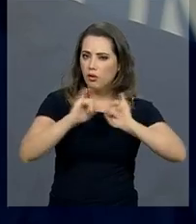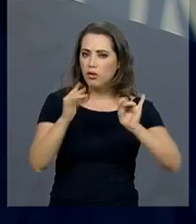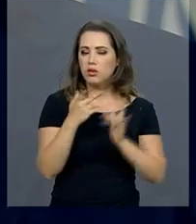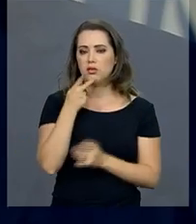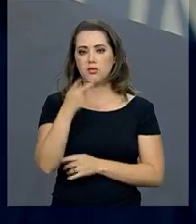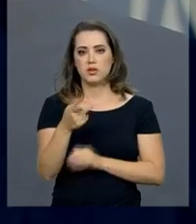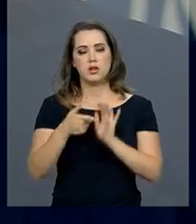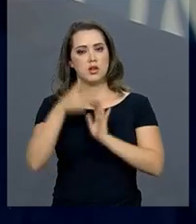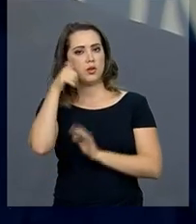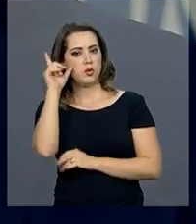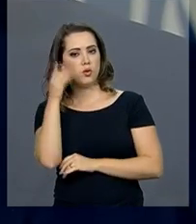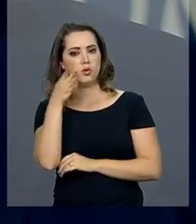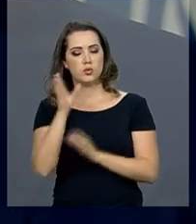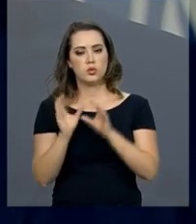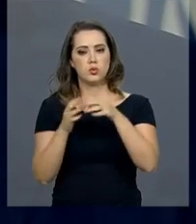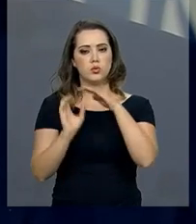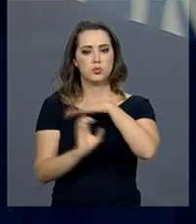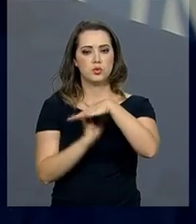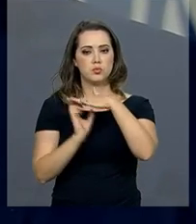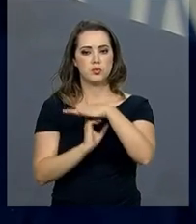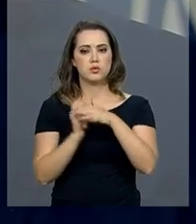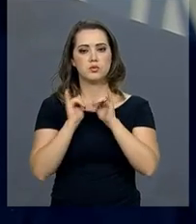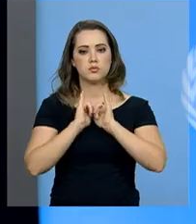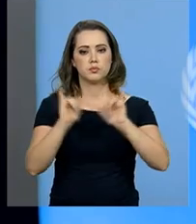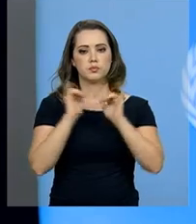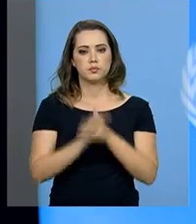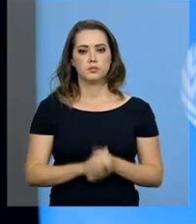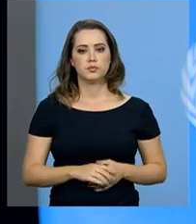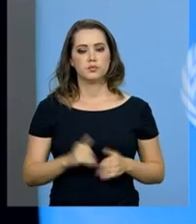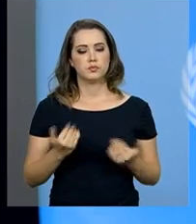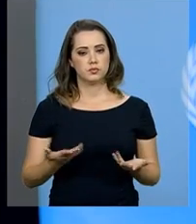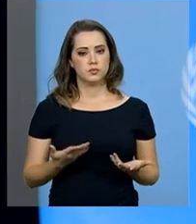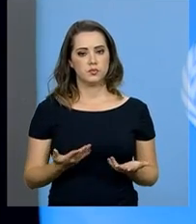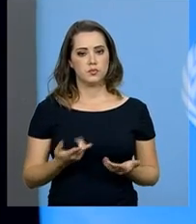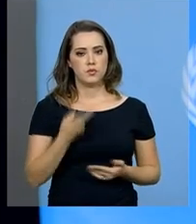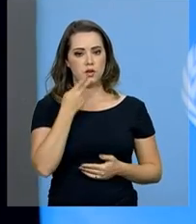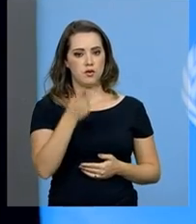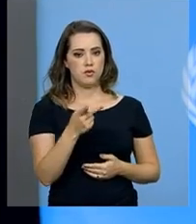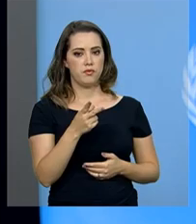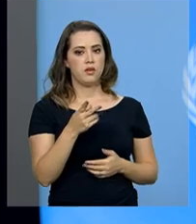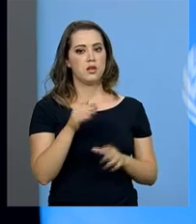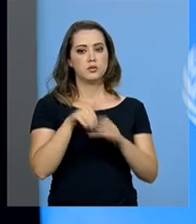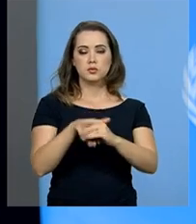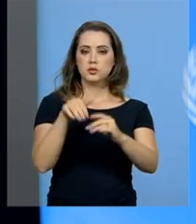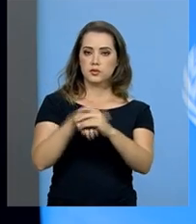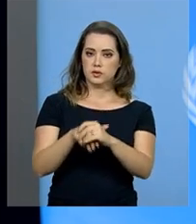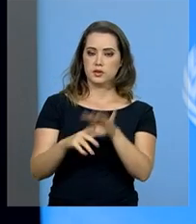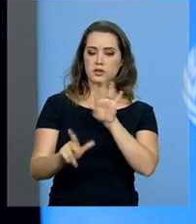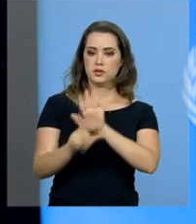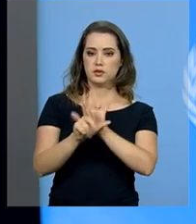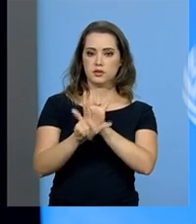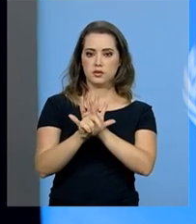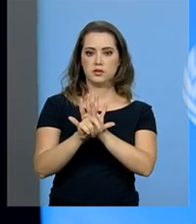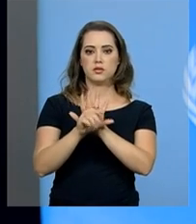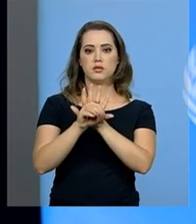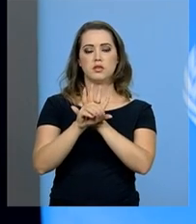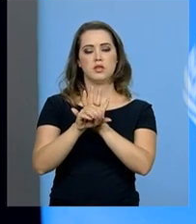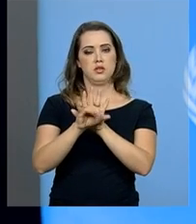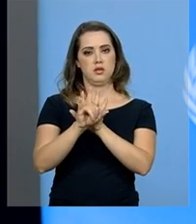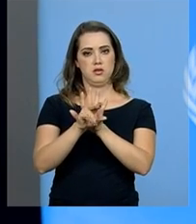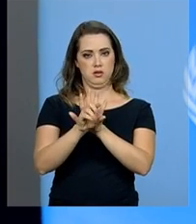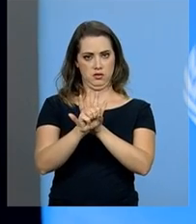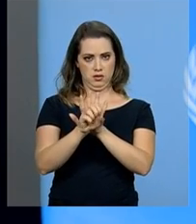discurso de ontem para os empresários esta esta fórmula ainda com relação à votação da reforma da previdência seria necessário então